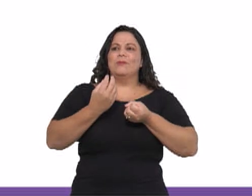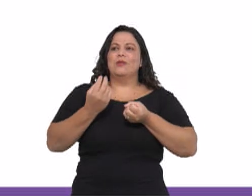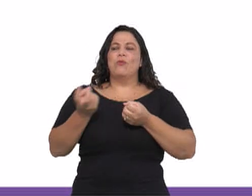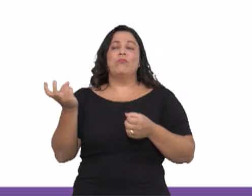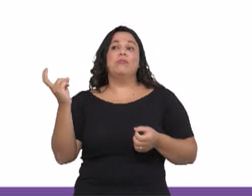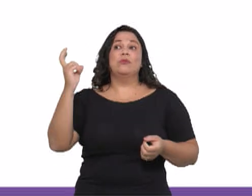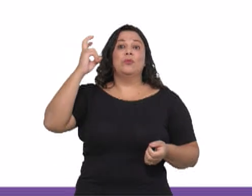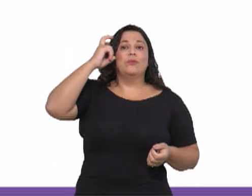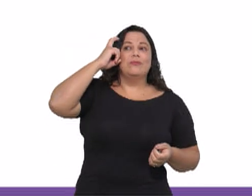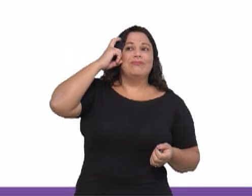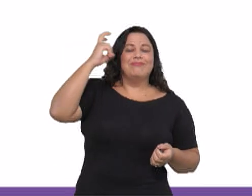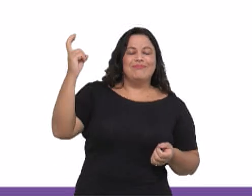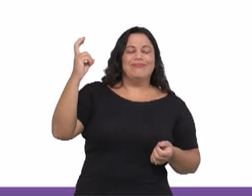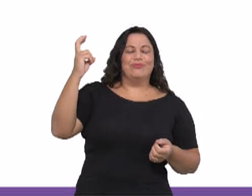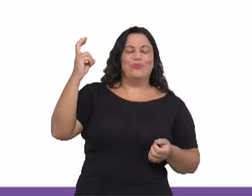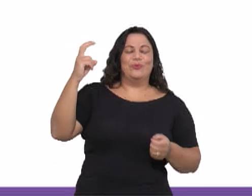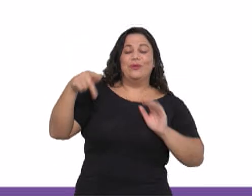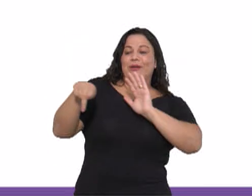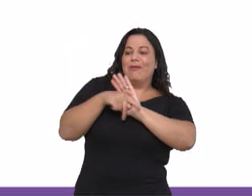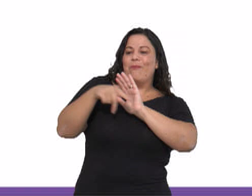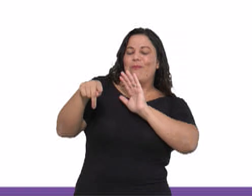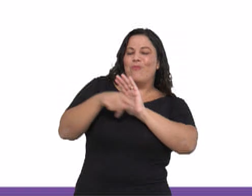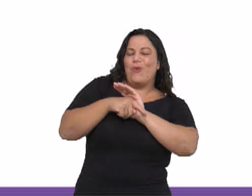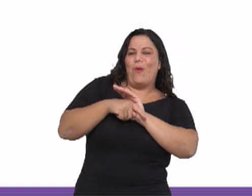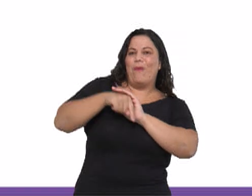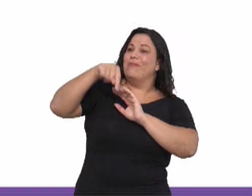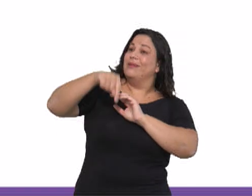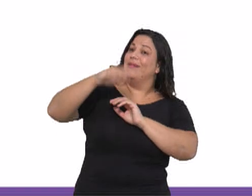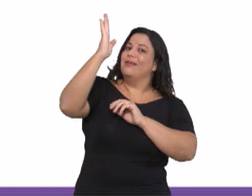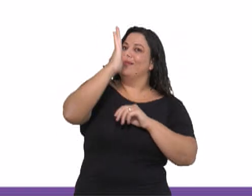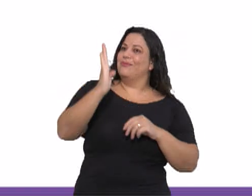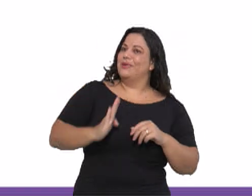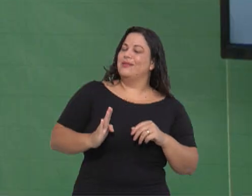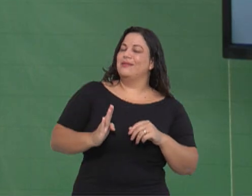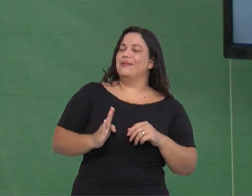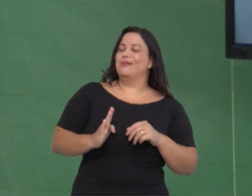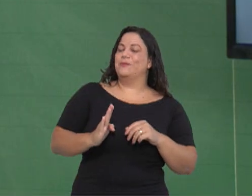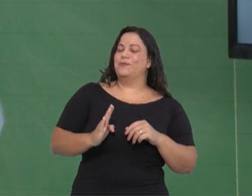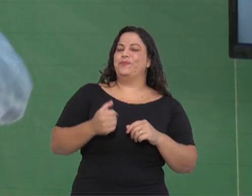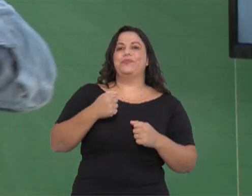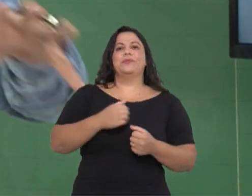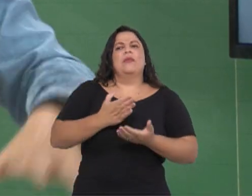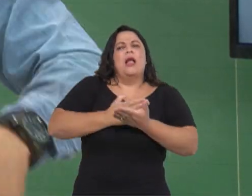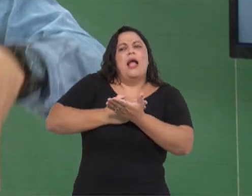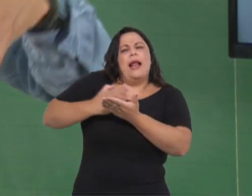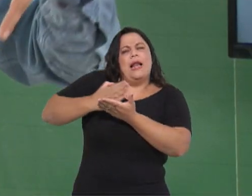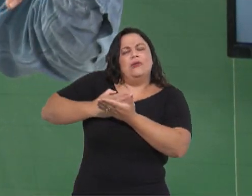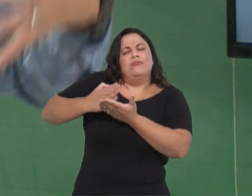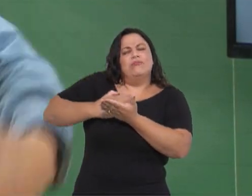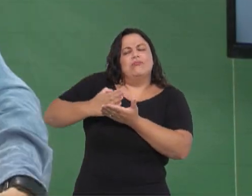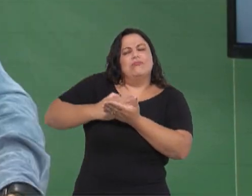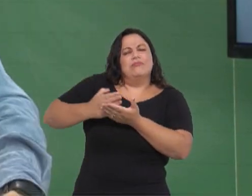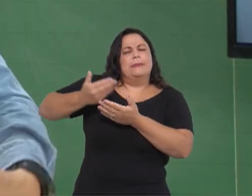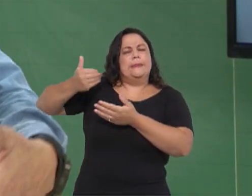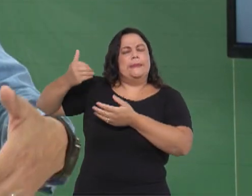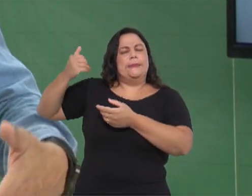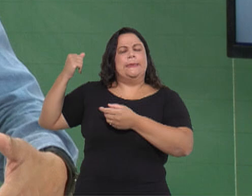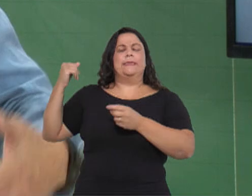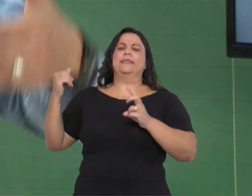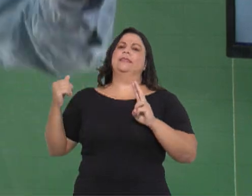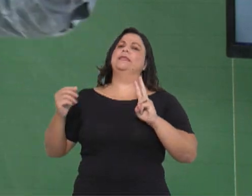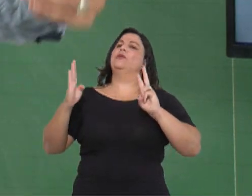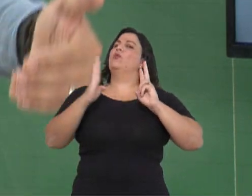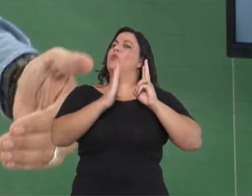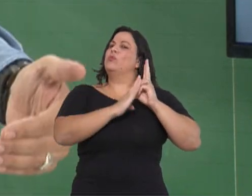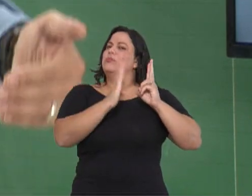englobam aspectos da identidade nacional. À medida que o Brasil foi sendo formado, a princípio com os indígenas que aqui já